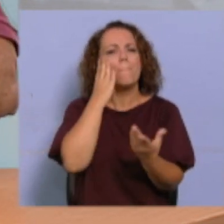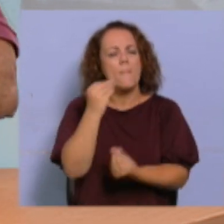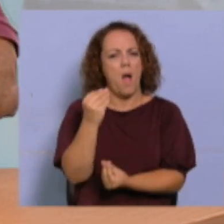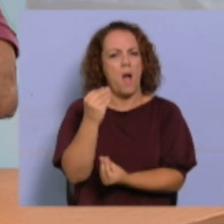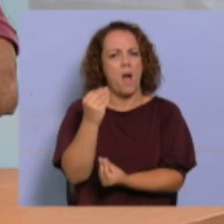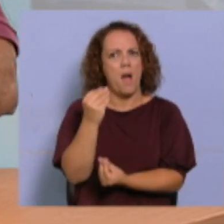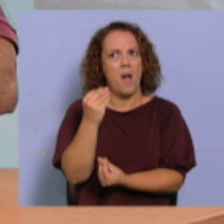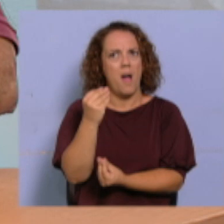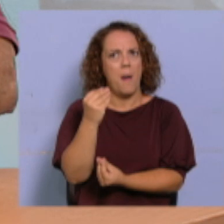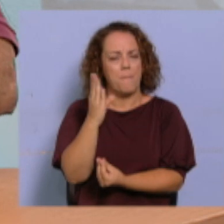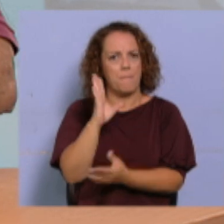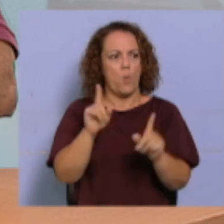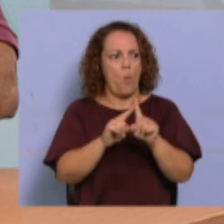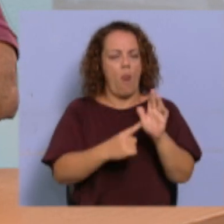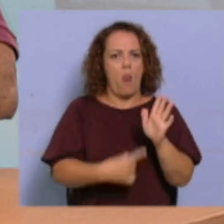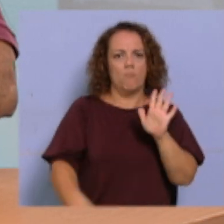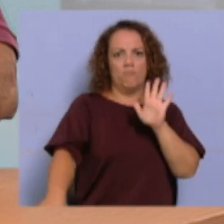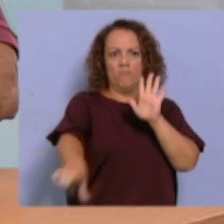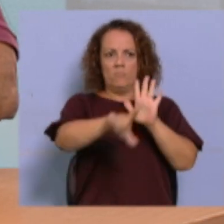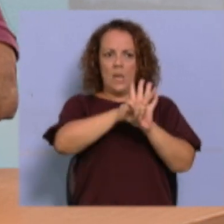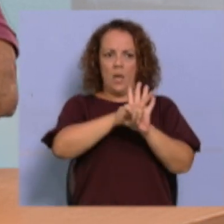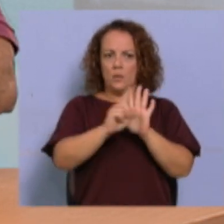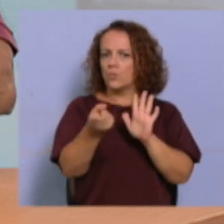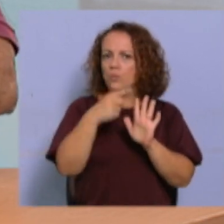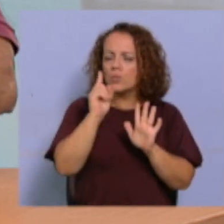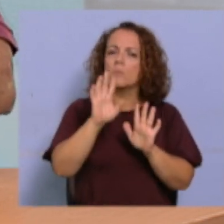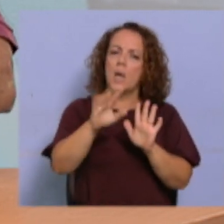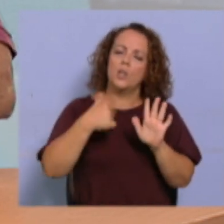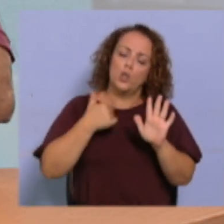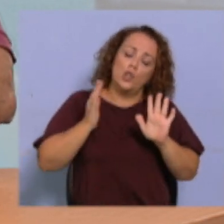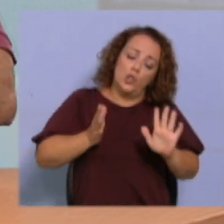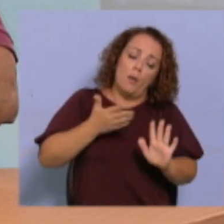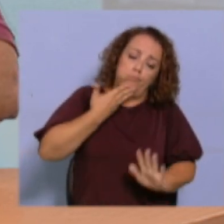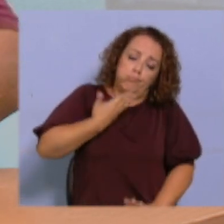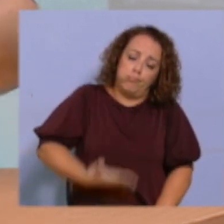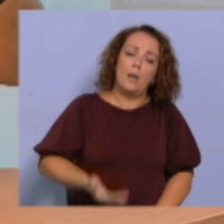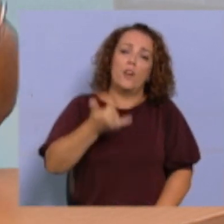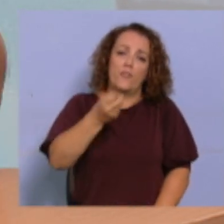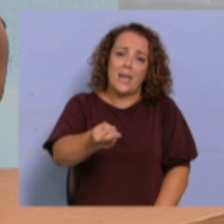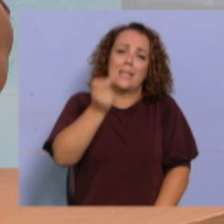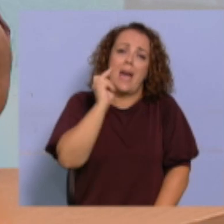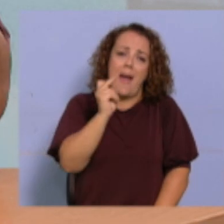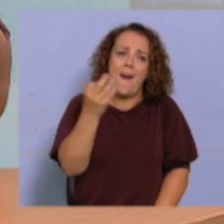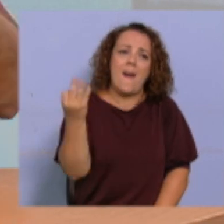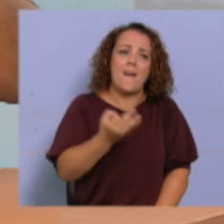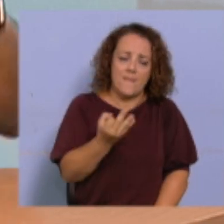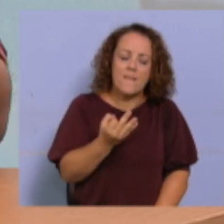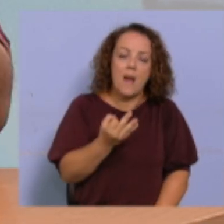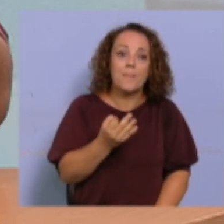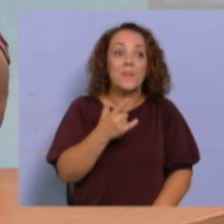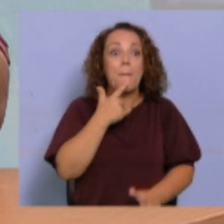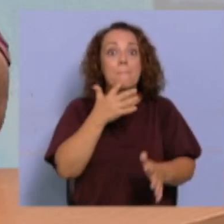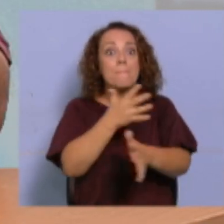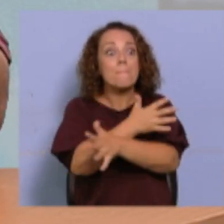isto não é nenhuma lei, mas eu constato desde há 20 anos, já estou muito tarimbado nisto, que quem em geral